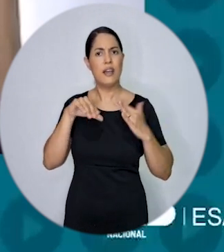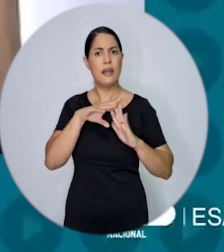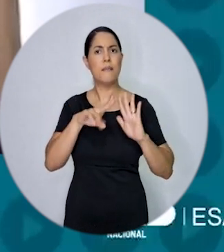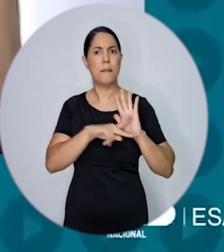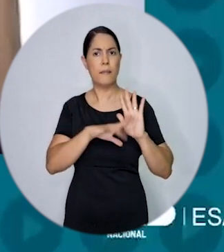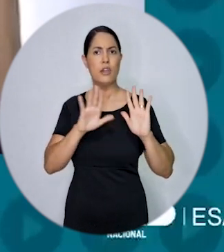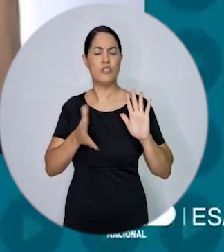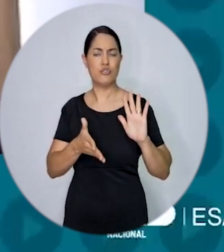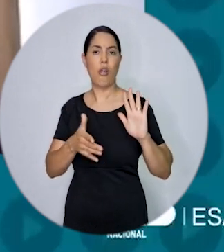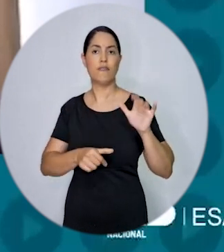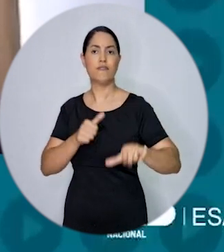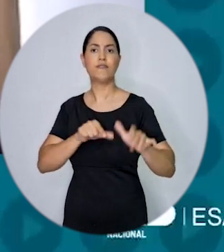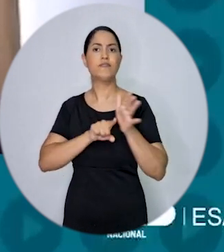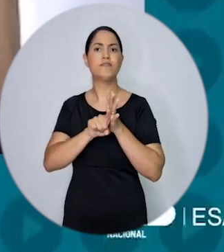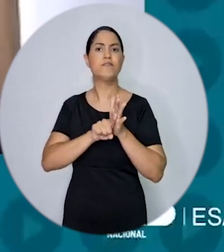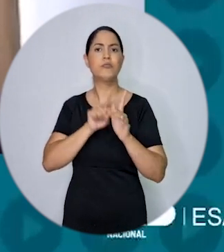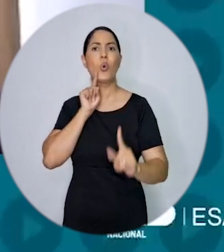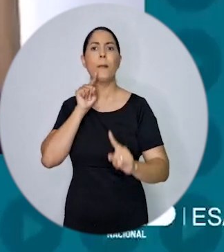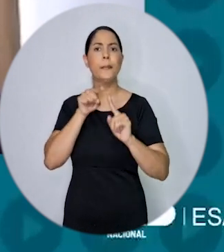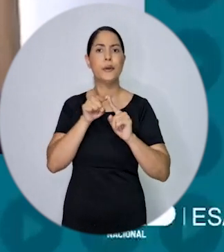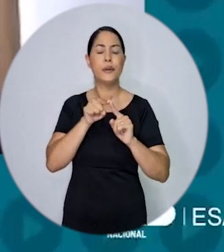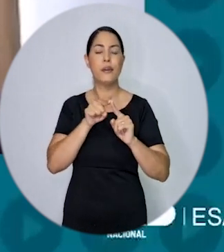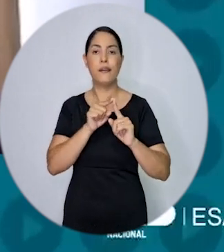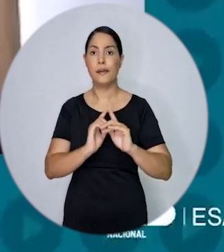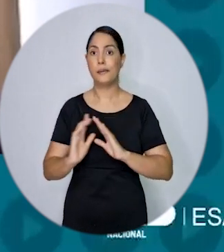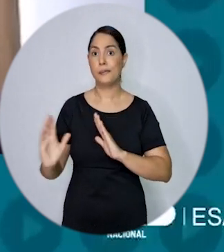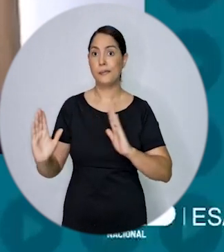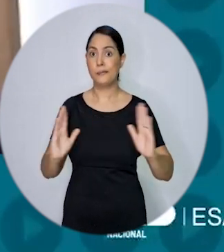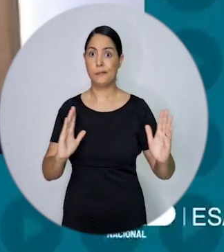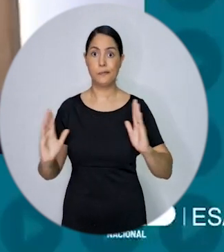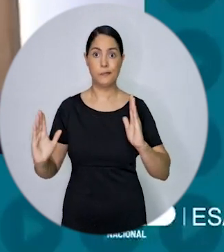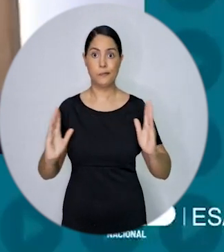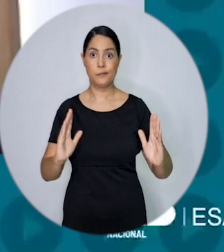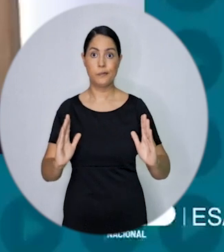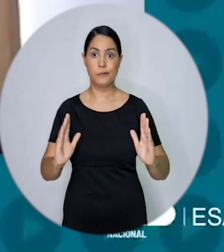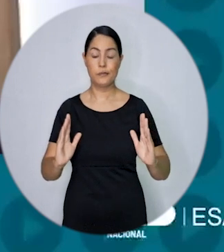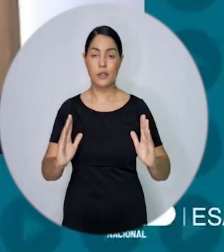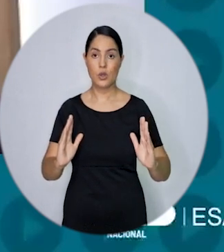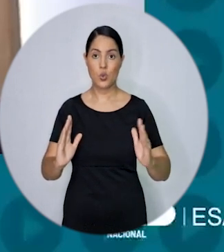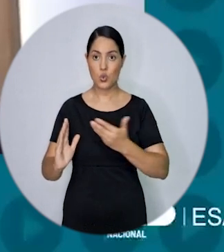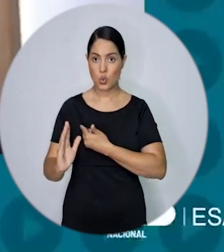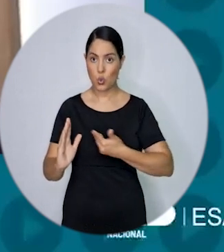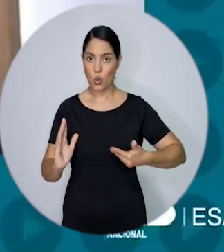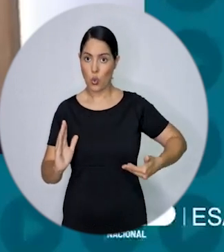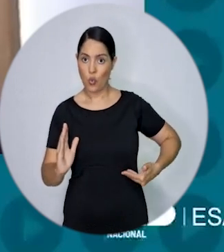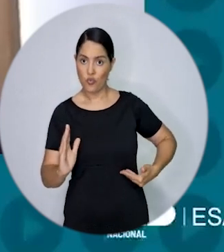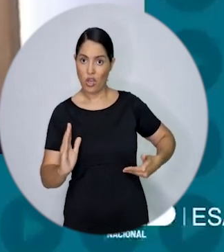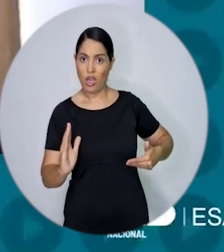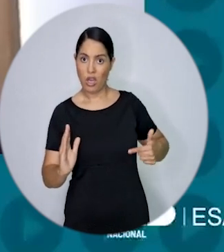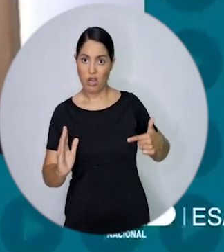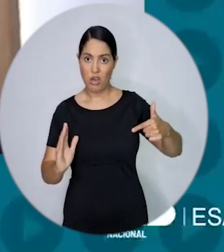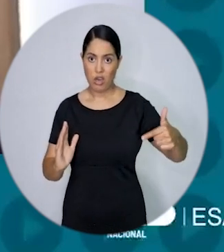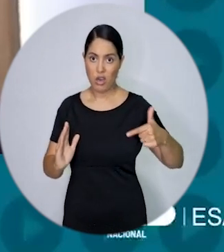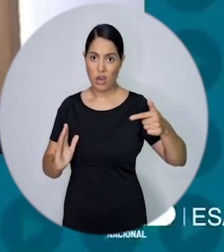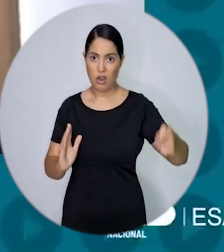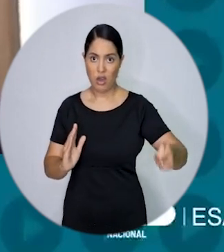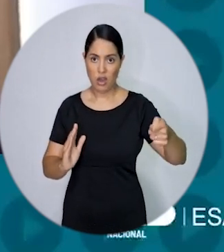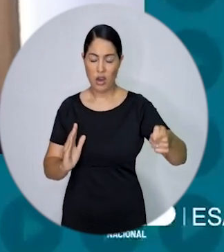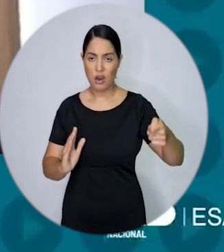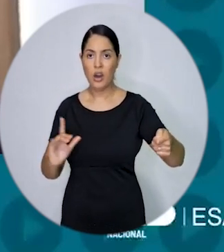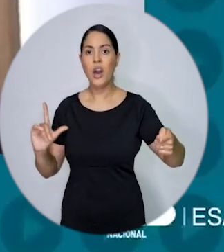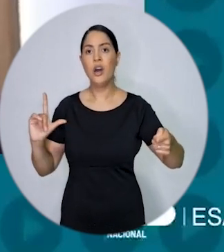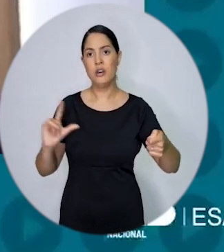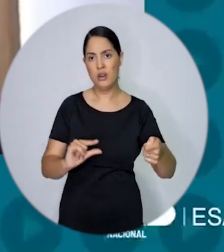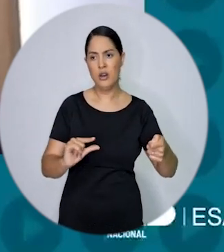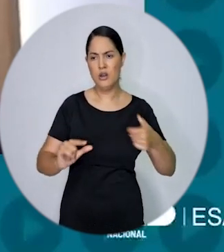né, com o objetivo de diminuir a intervenção do Estado e a intervenção também do Judiciário,